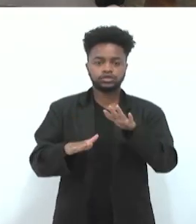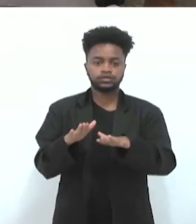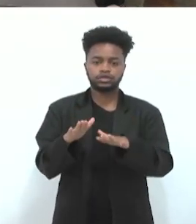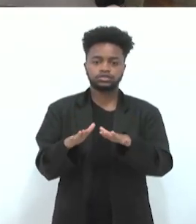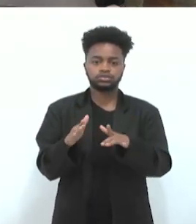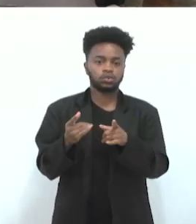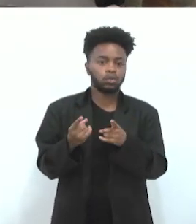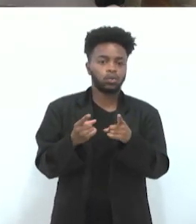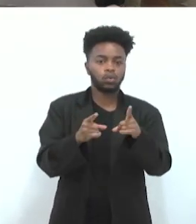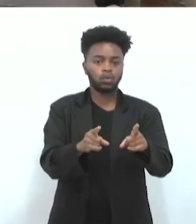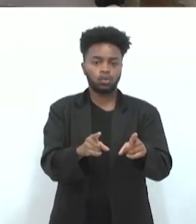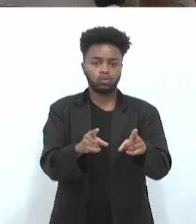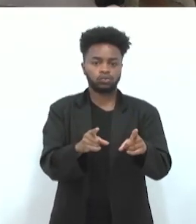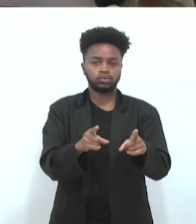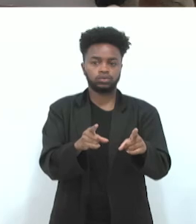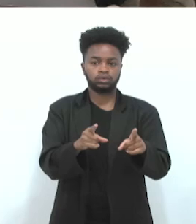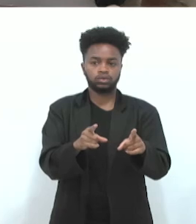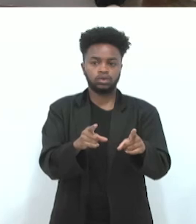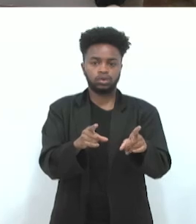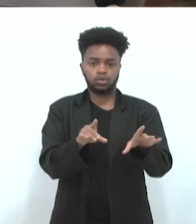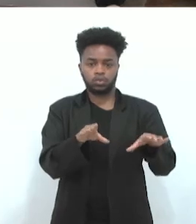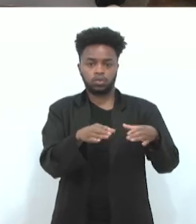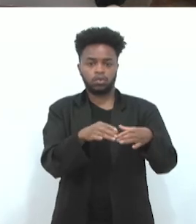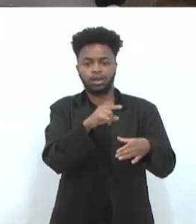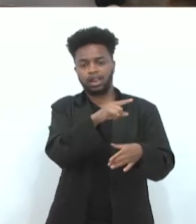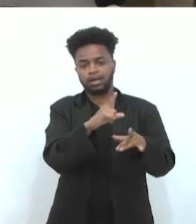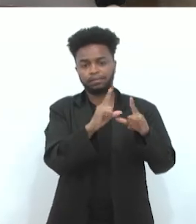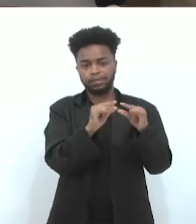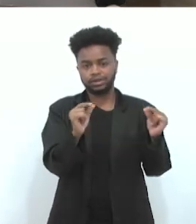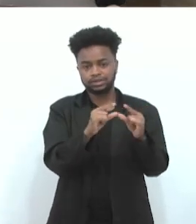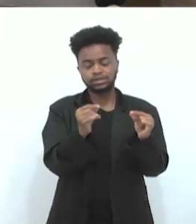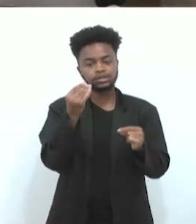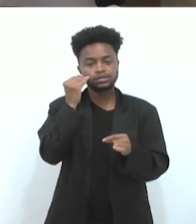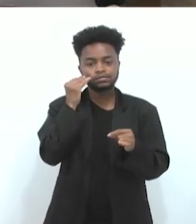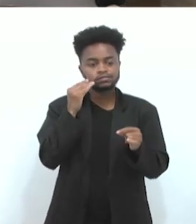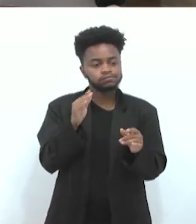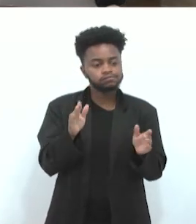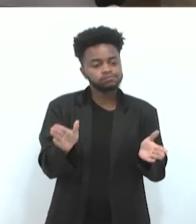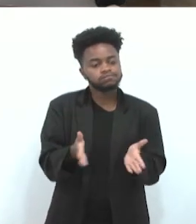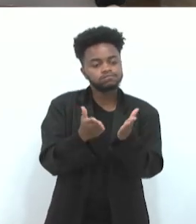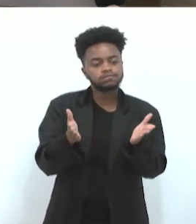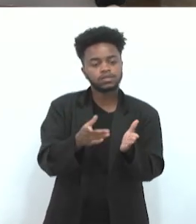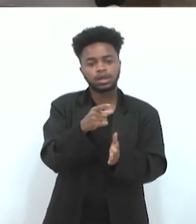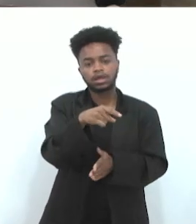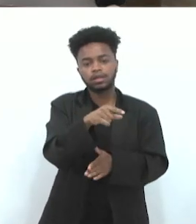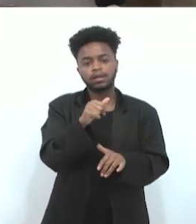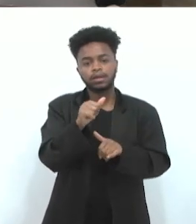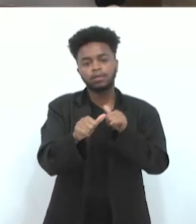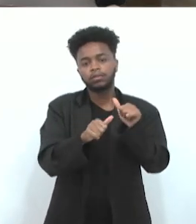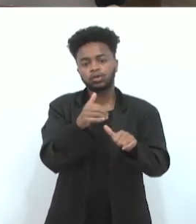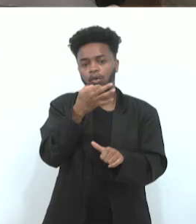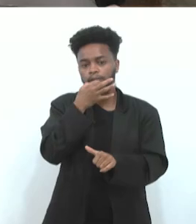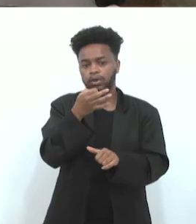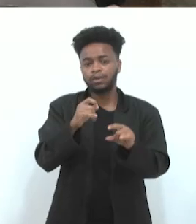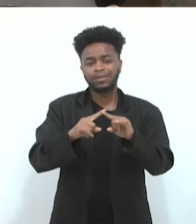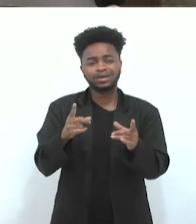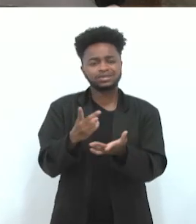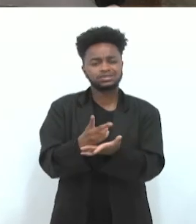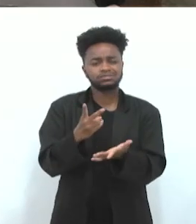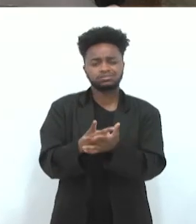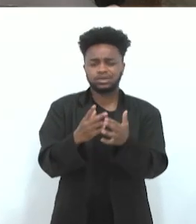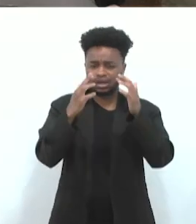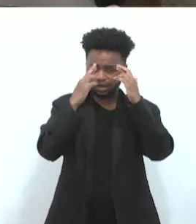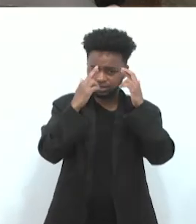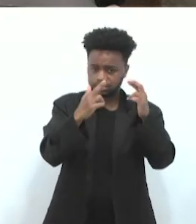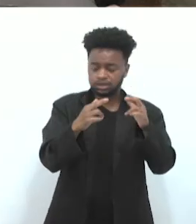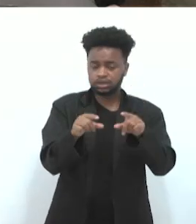contrárias ao entendimento das cortes em Brasília, justamente para instigá-los à mudança de opinião, mas sempre de forma respeitosa. O deputado Fred Pacheco